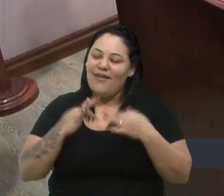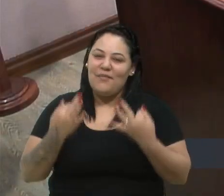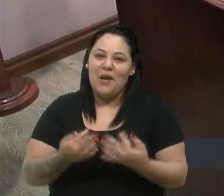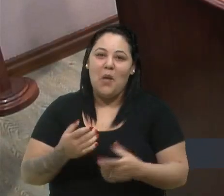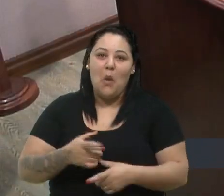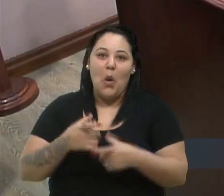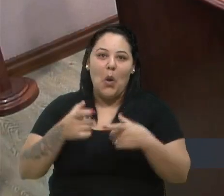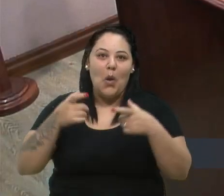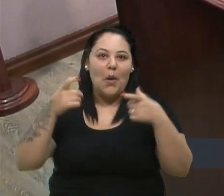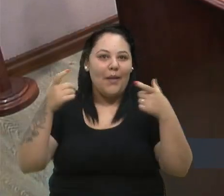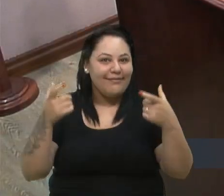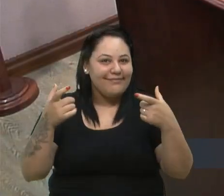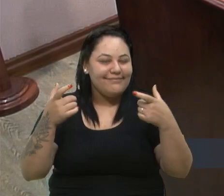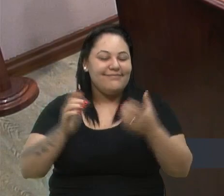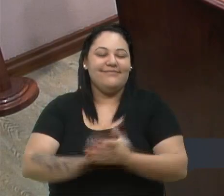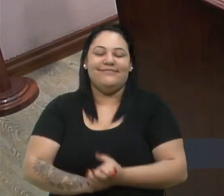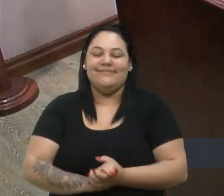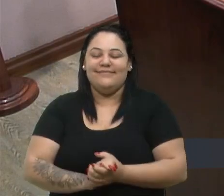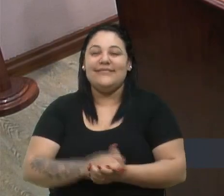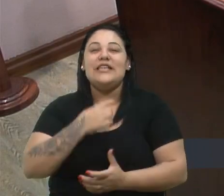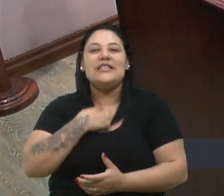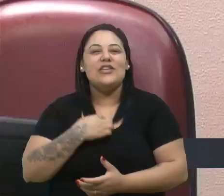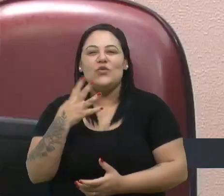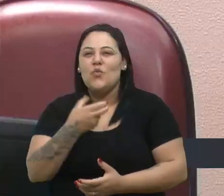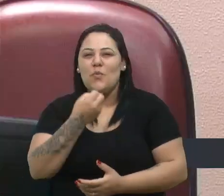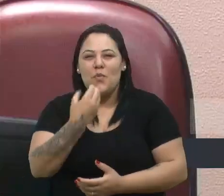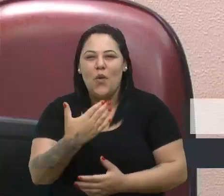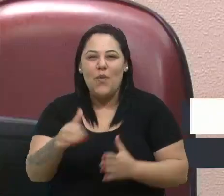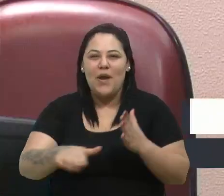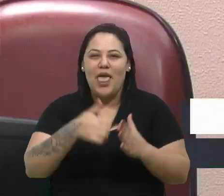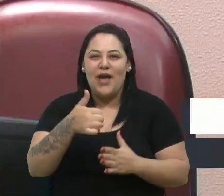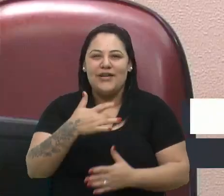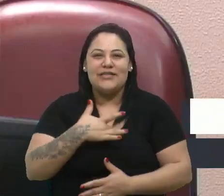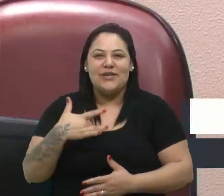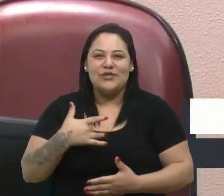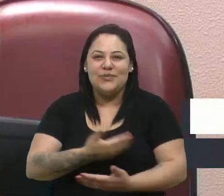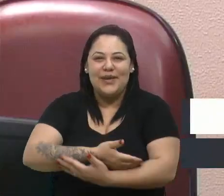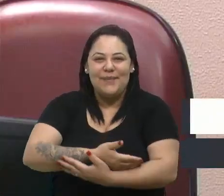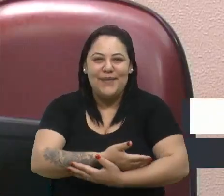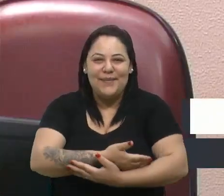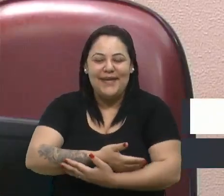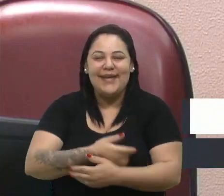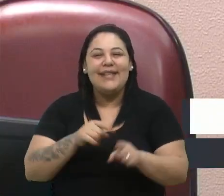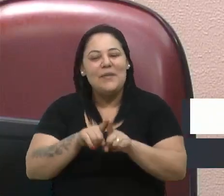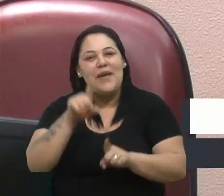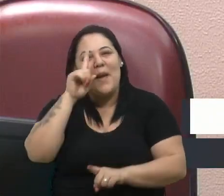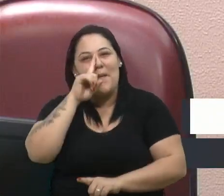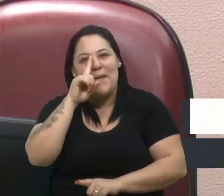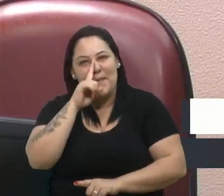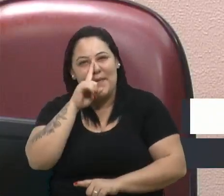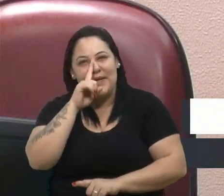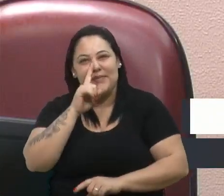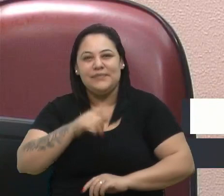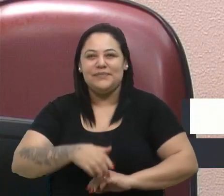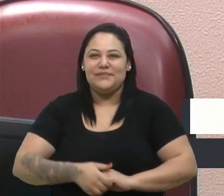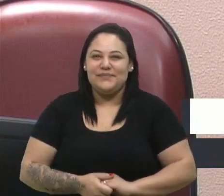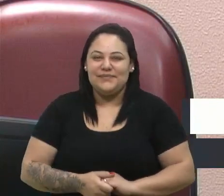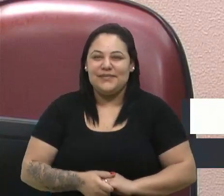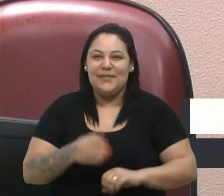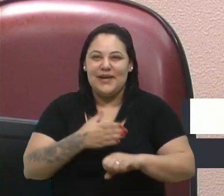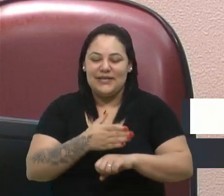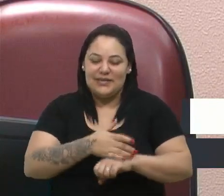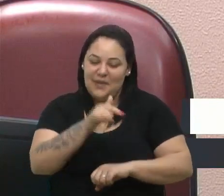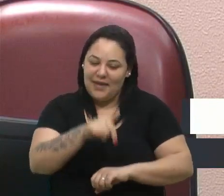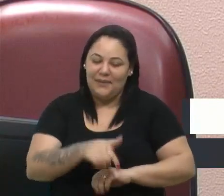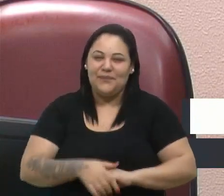Então, desejo tudo de bom e de melhor e muita saúde a Maria Eduarda e também a Grégora, que faz parte desta Casa Legislativa.